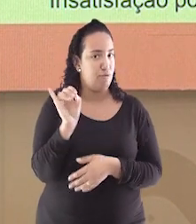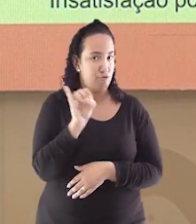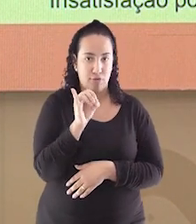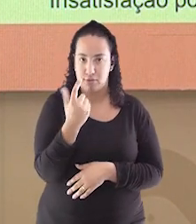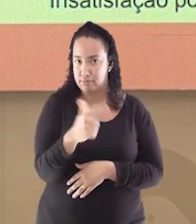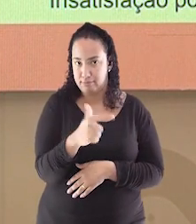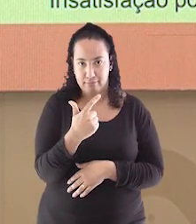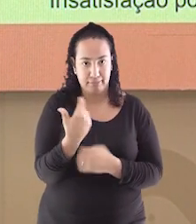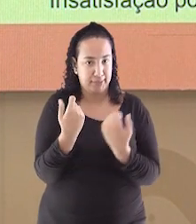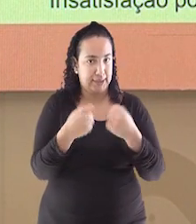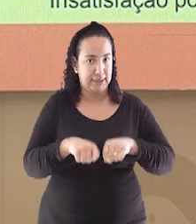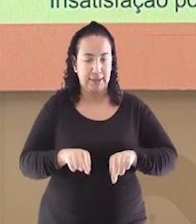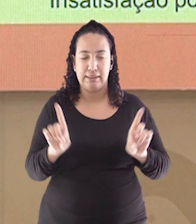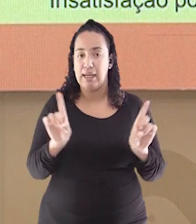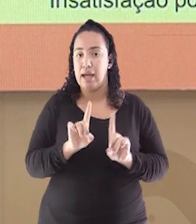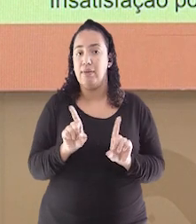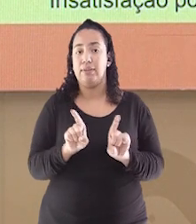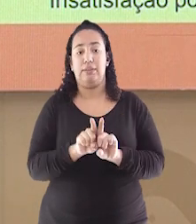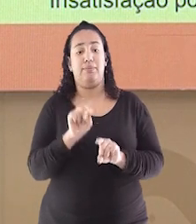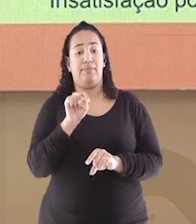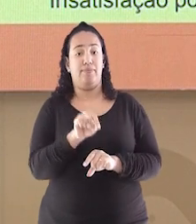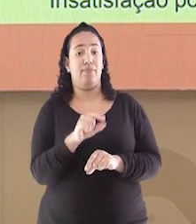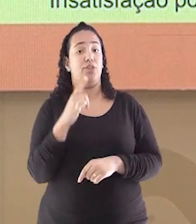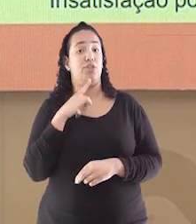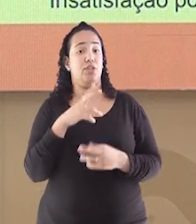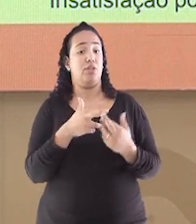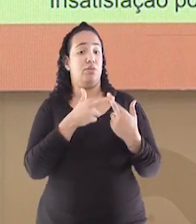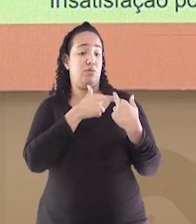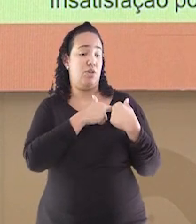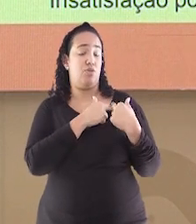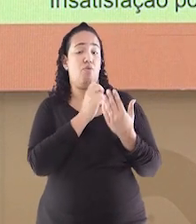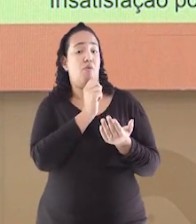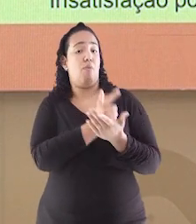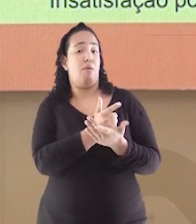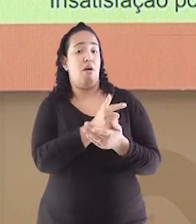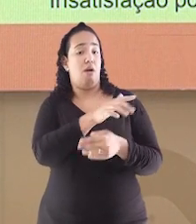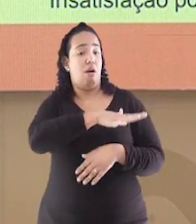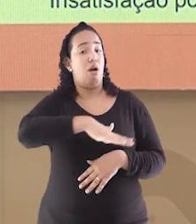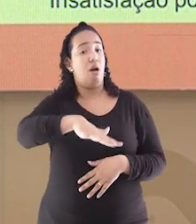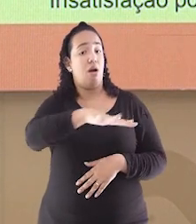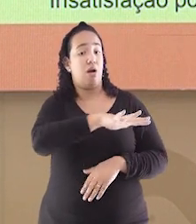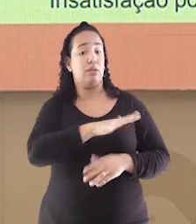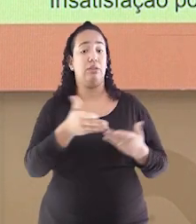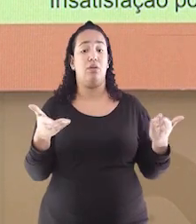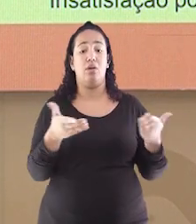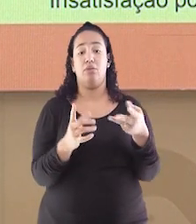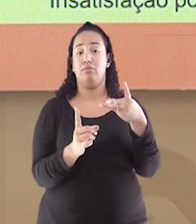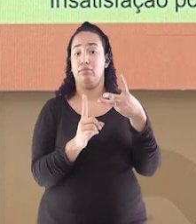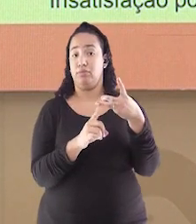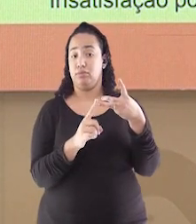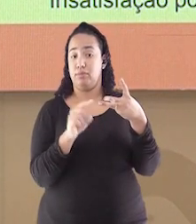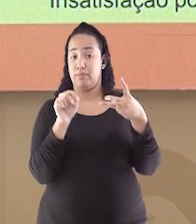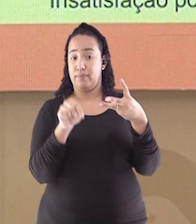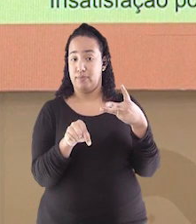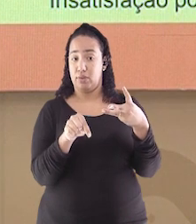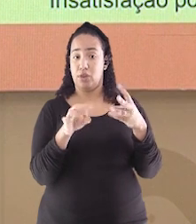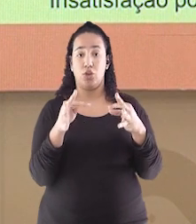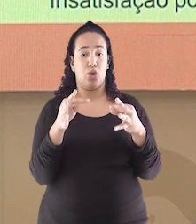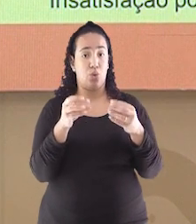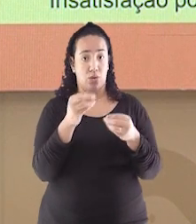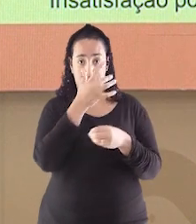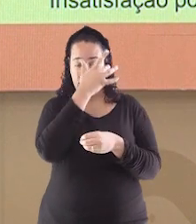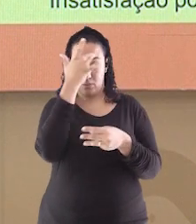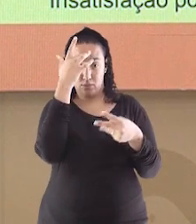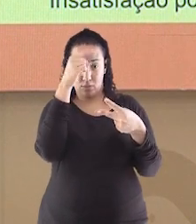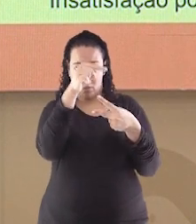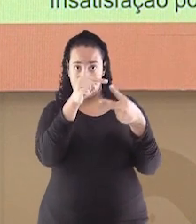a prioridade em relação à compra e venda de terras e vários outros. Já o terceiro estado, que eram todos que não estavam